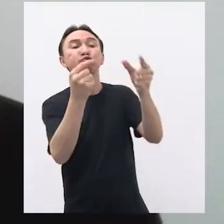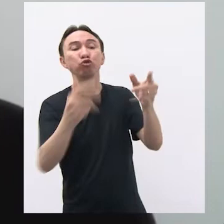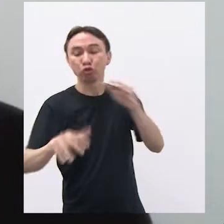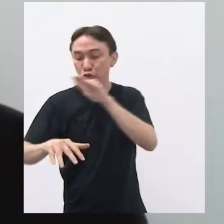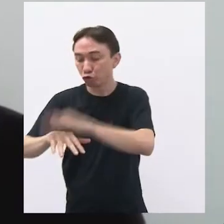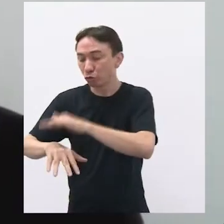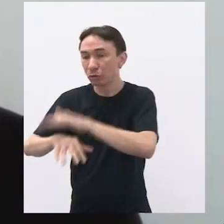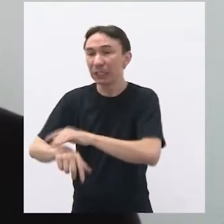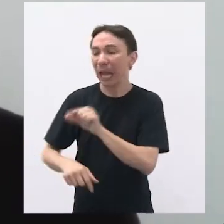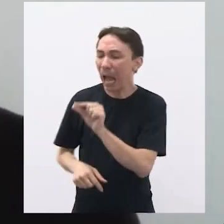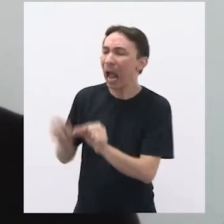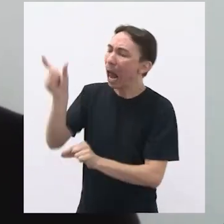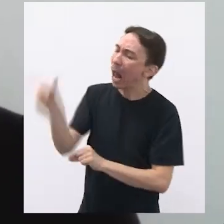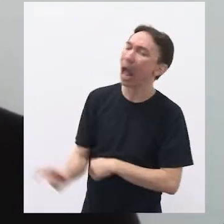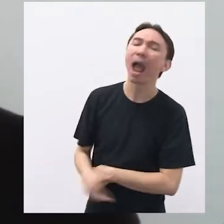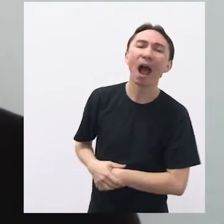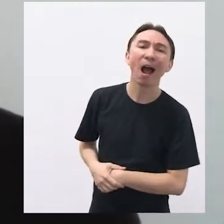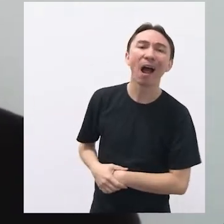né?